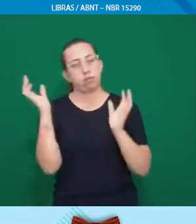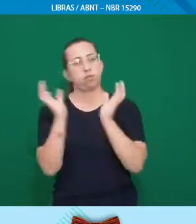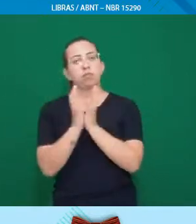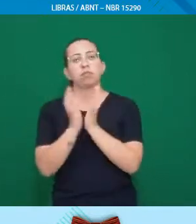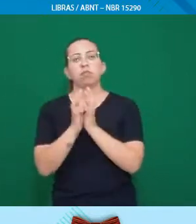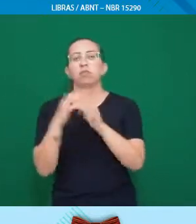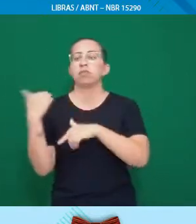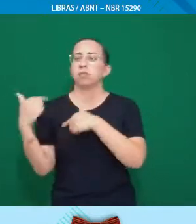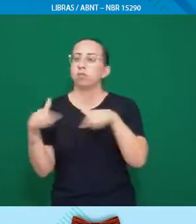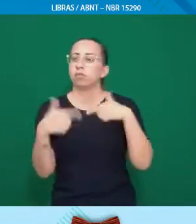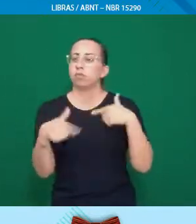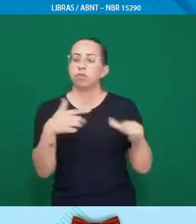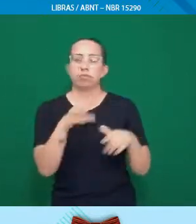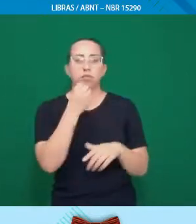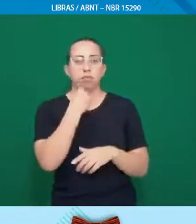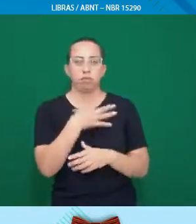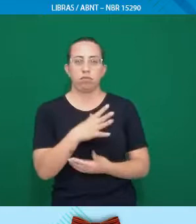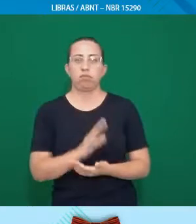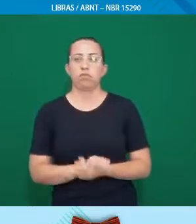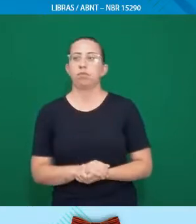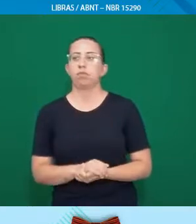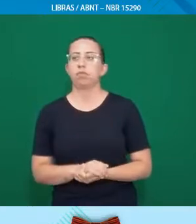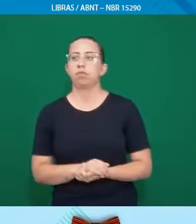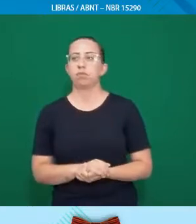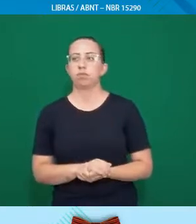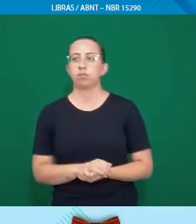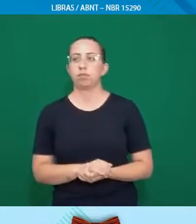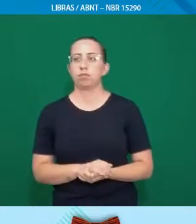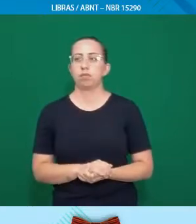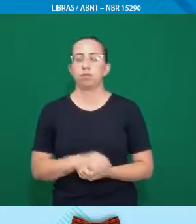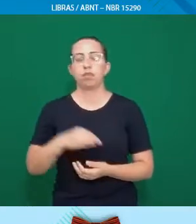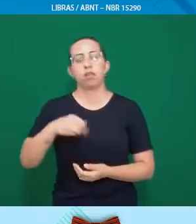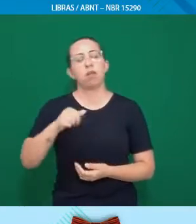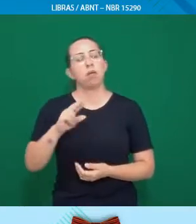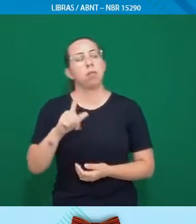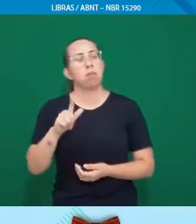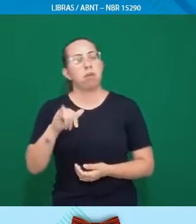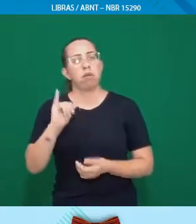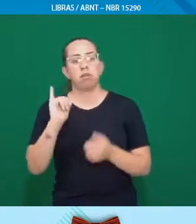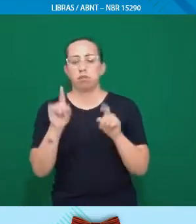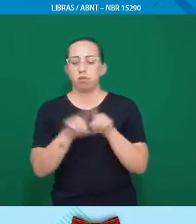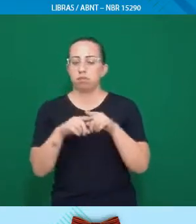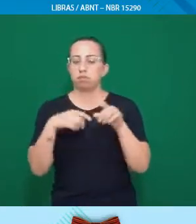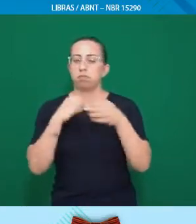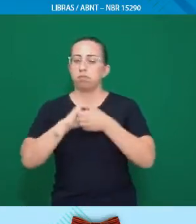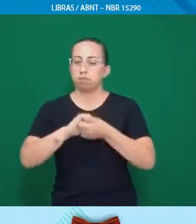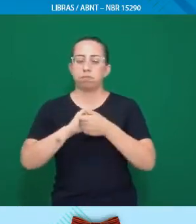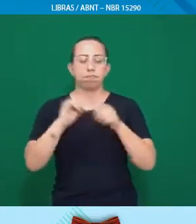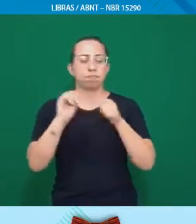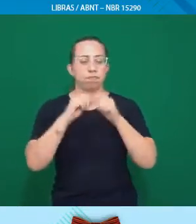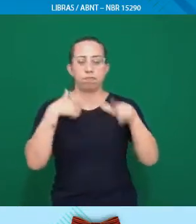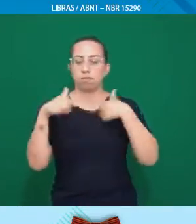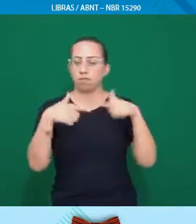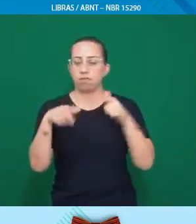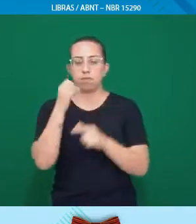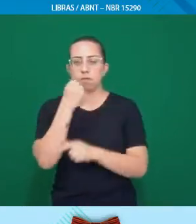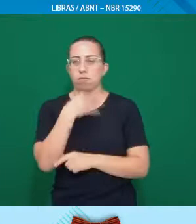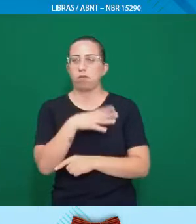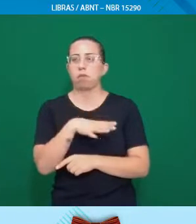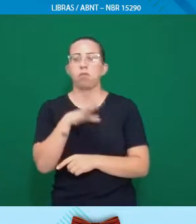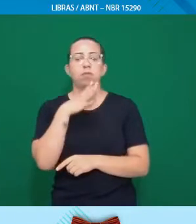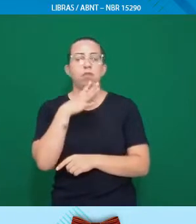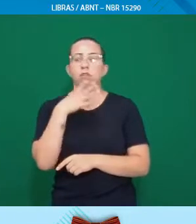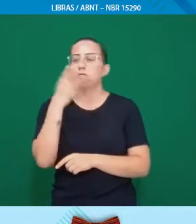o junto a música é a Marli fez um bom trabalho